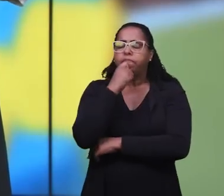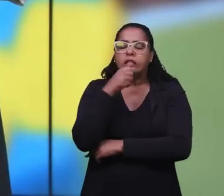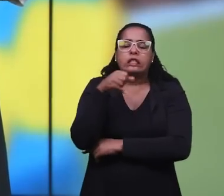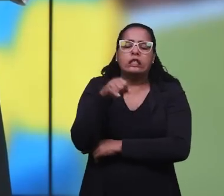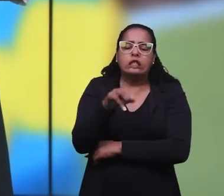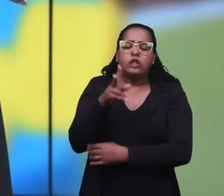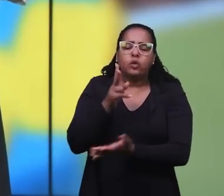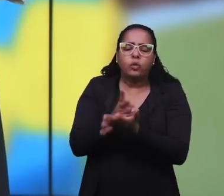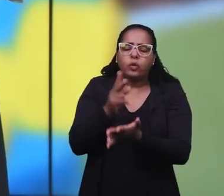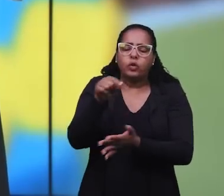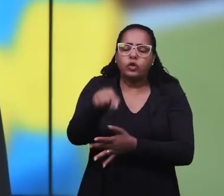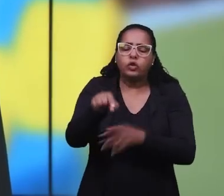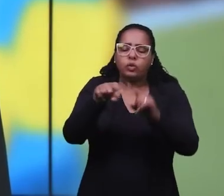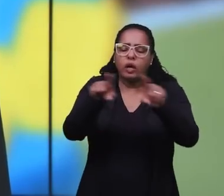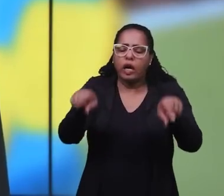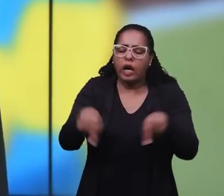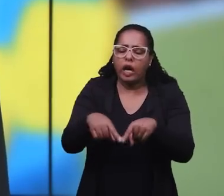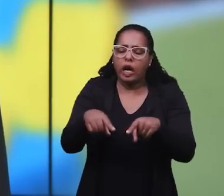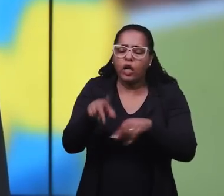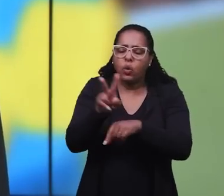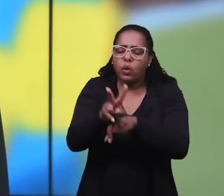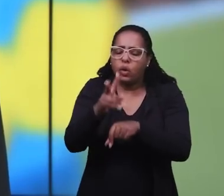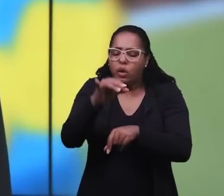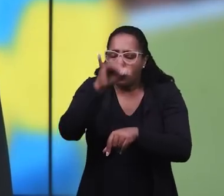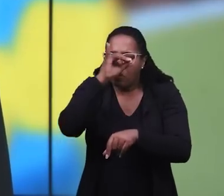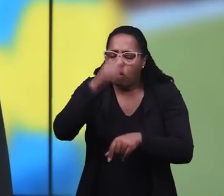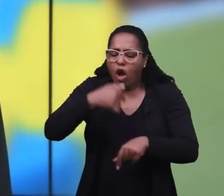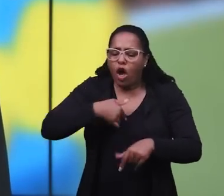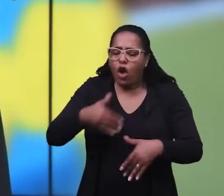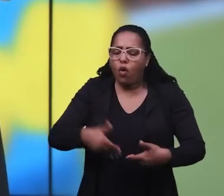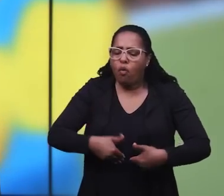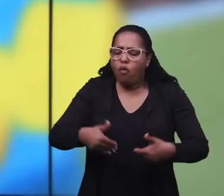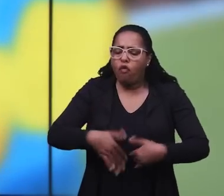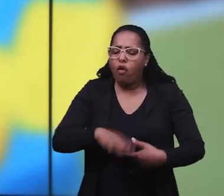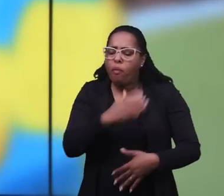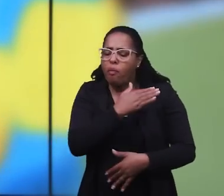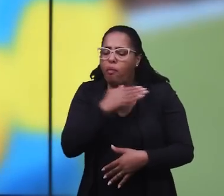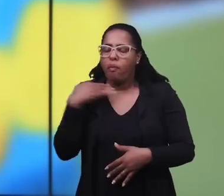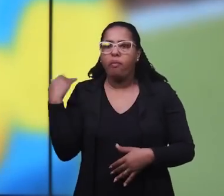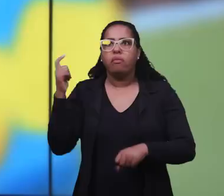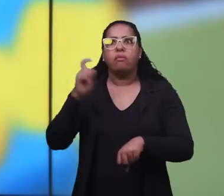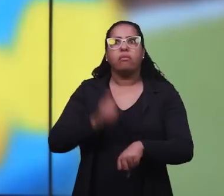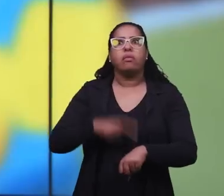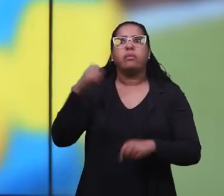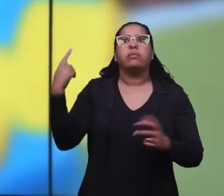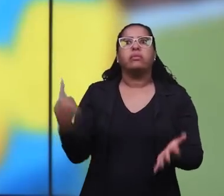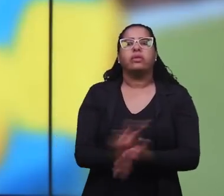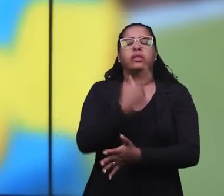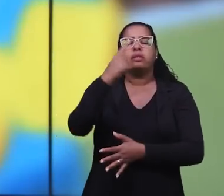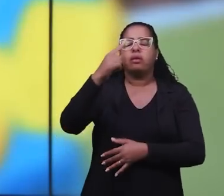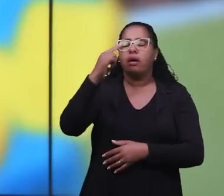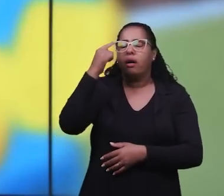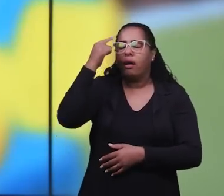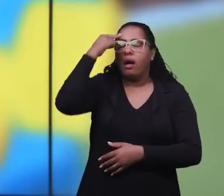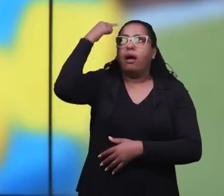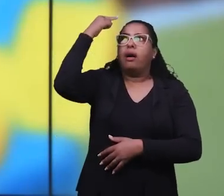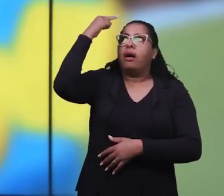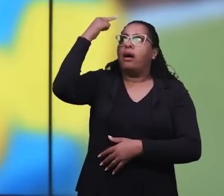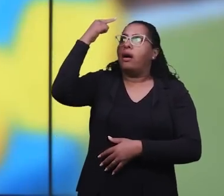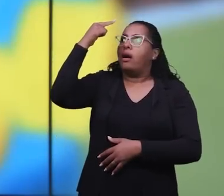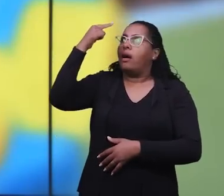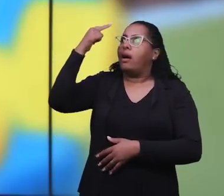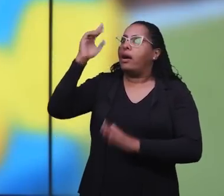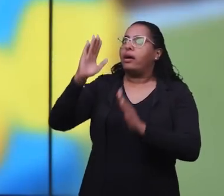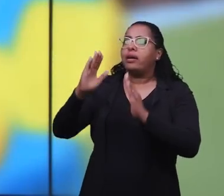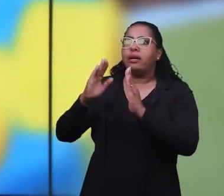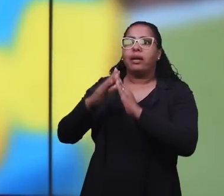naquele lugar, ia morrer de fome. E foi nessa hora que ele se lembrou da casa